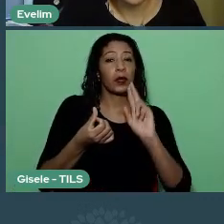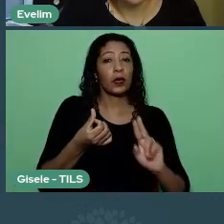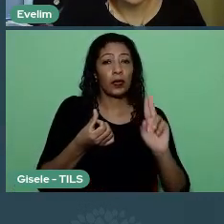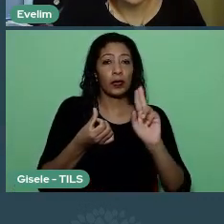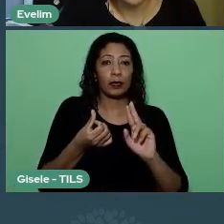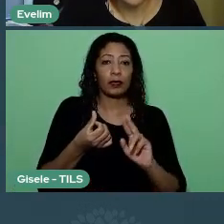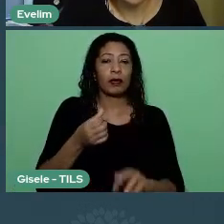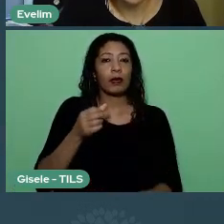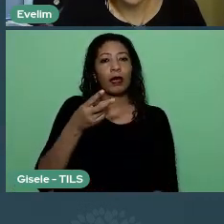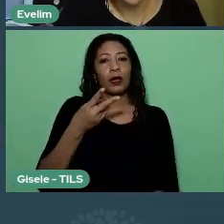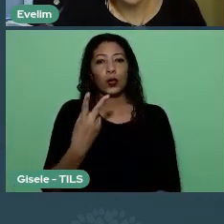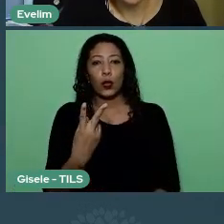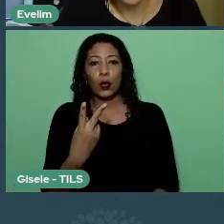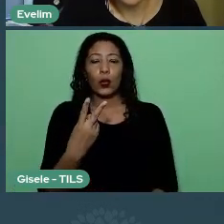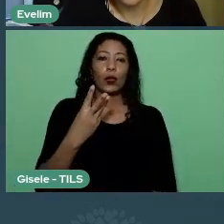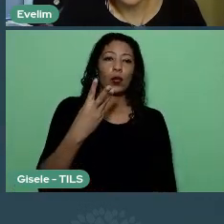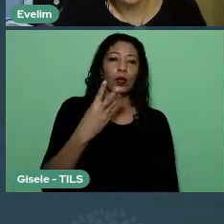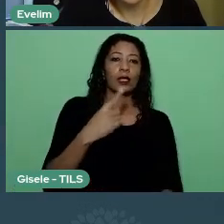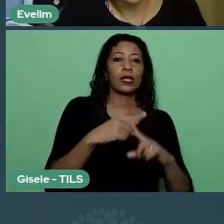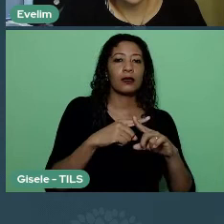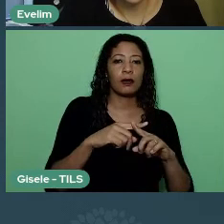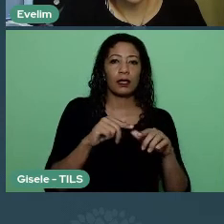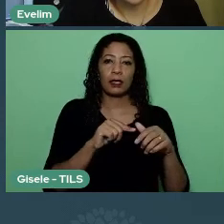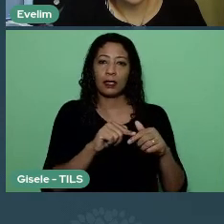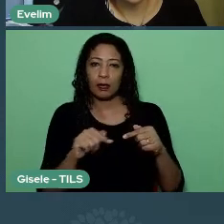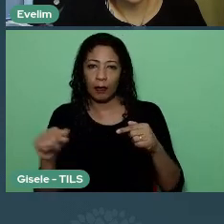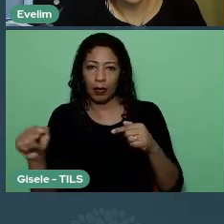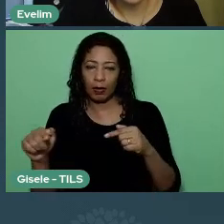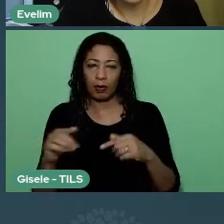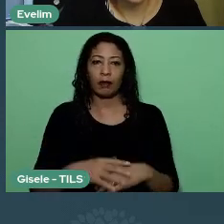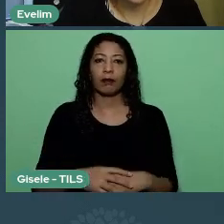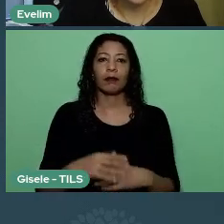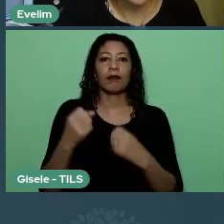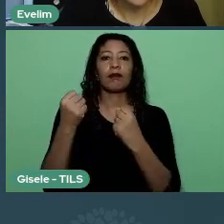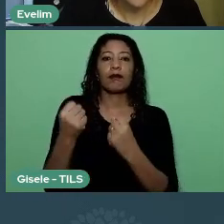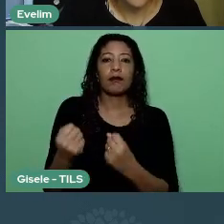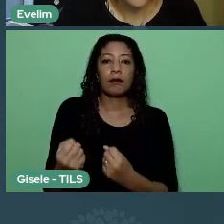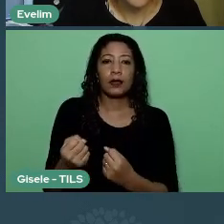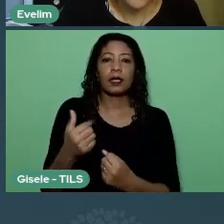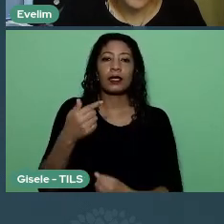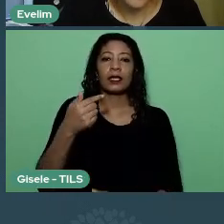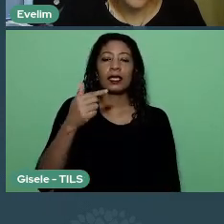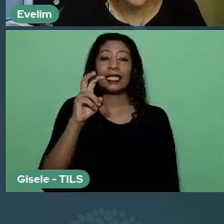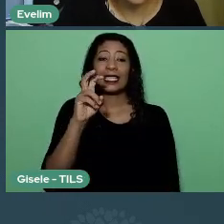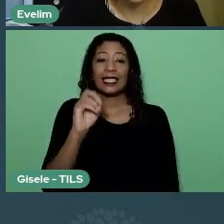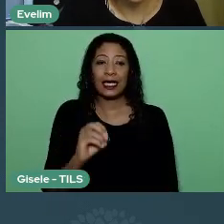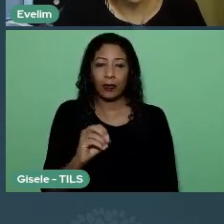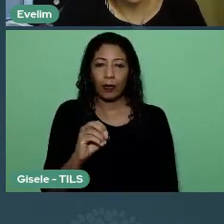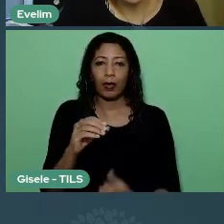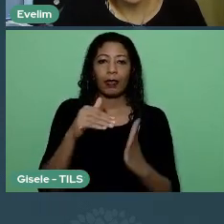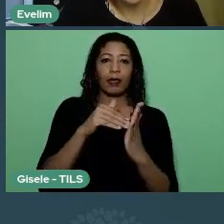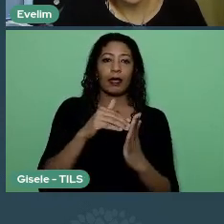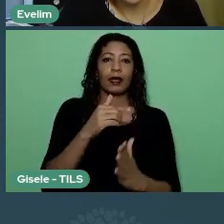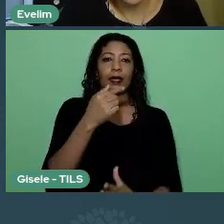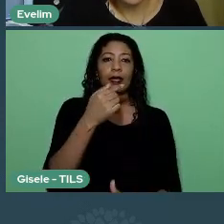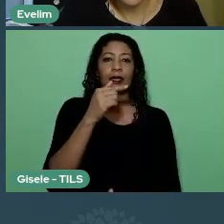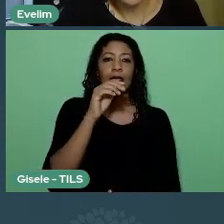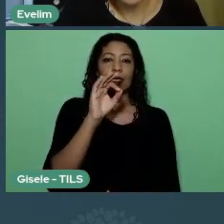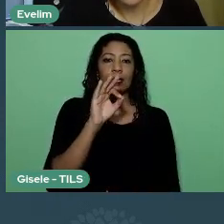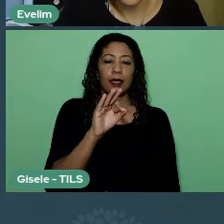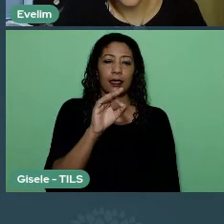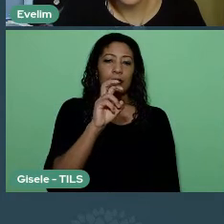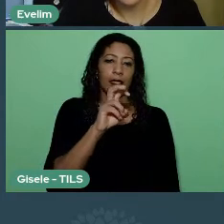vezes por semana, com uma carga que varia de 50% a 75% de uma